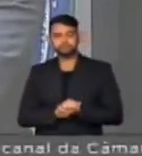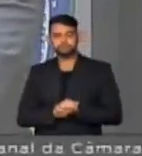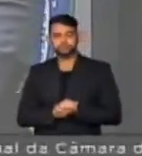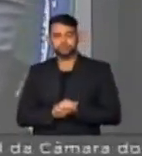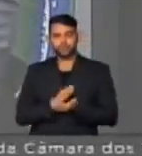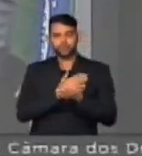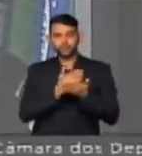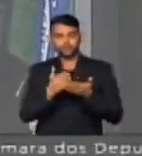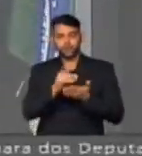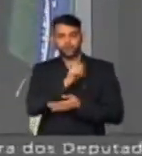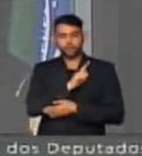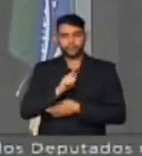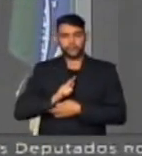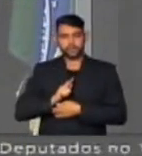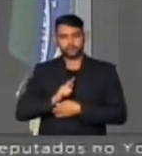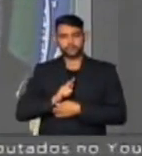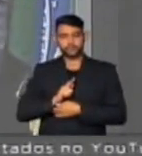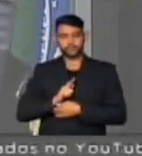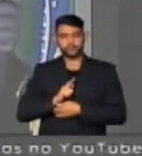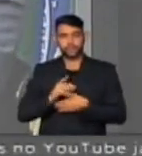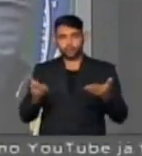O atual governo